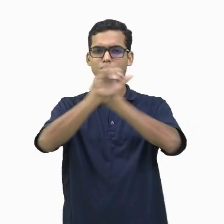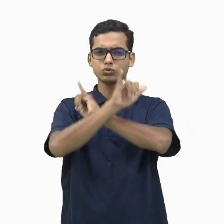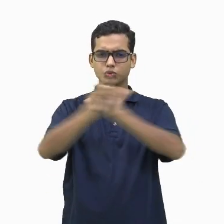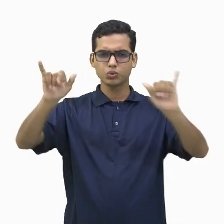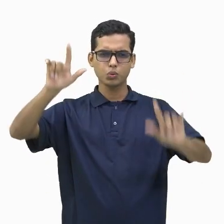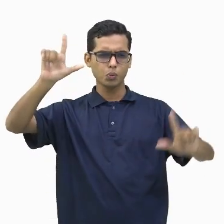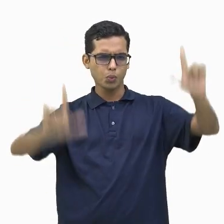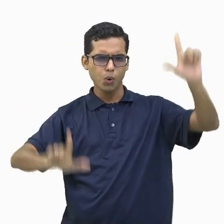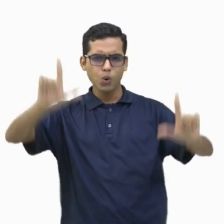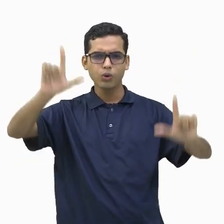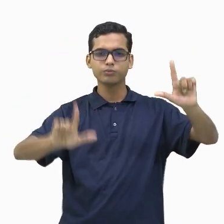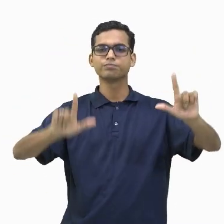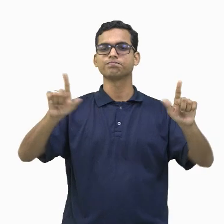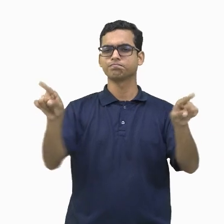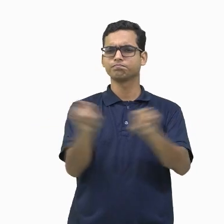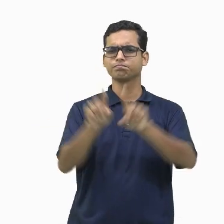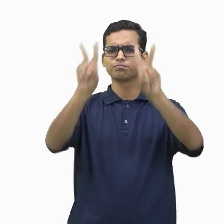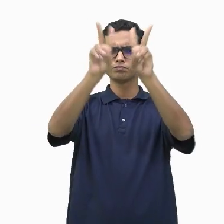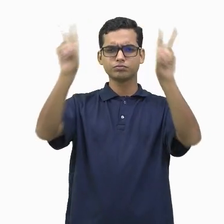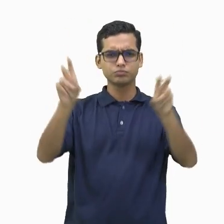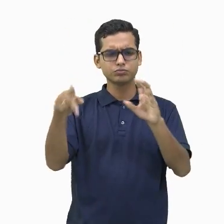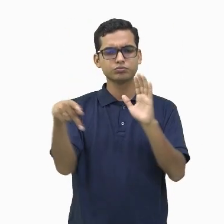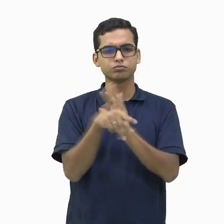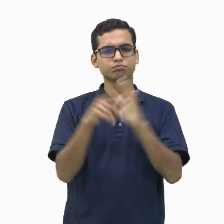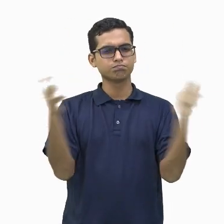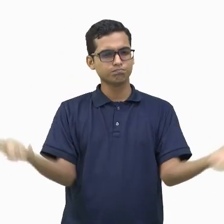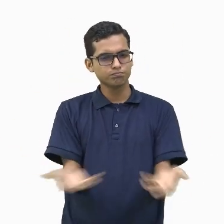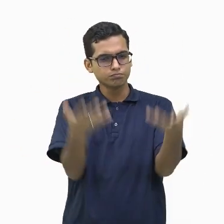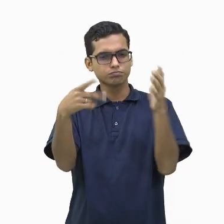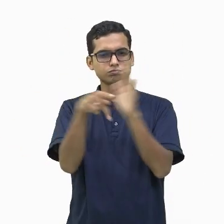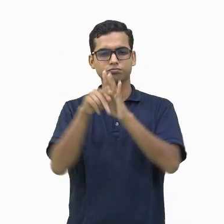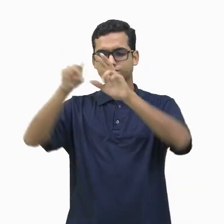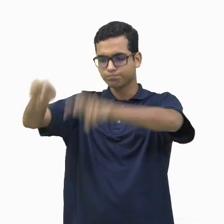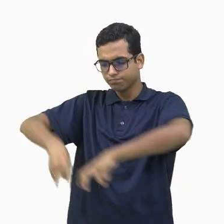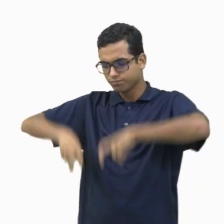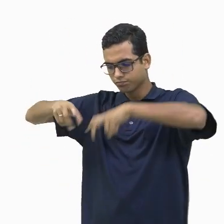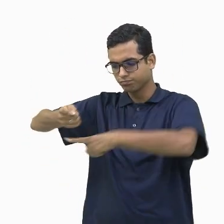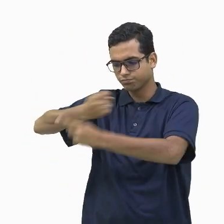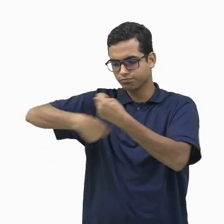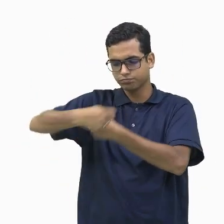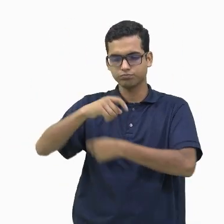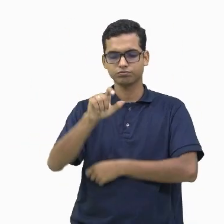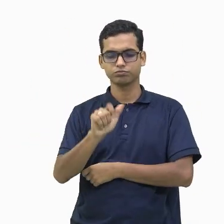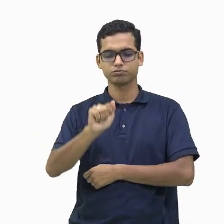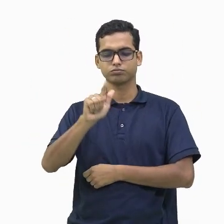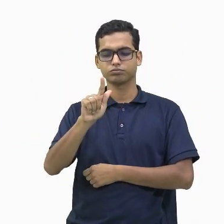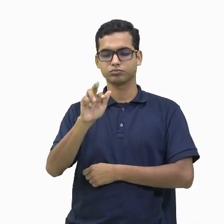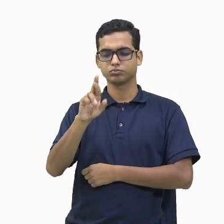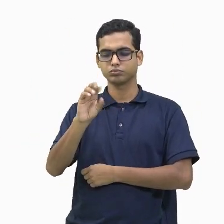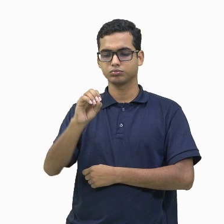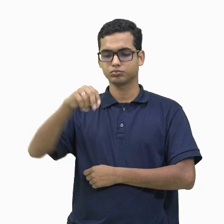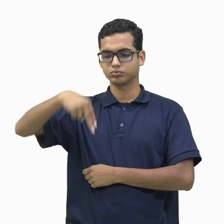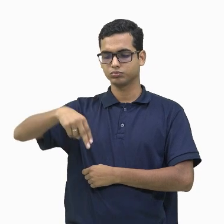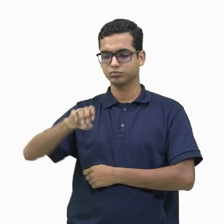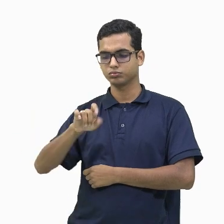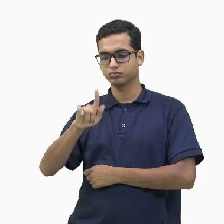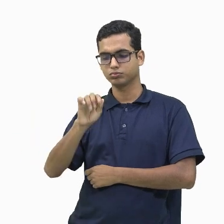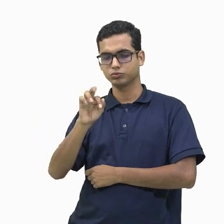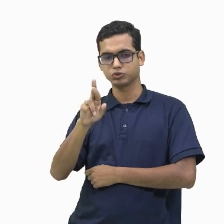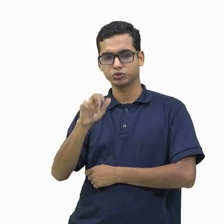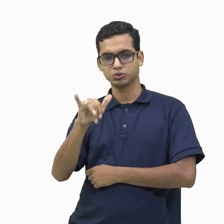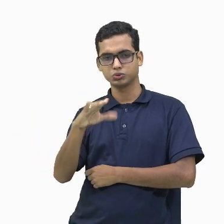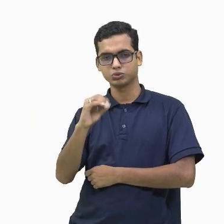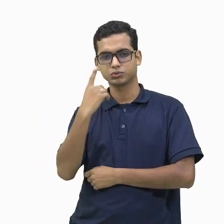da televisão sobre a questão de enaltecer o agronegócio brasileiro, né? Então se dizia agro é tech, agro é pop, agro